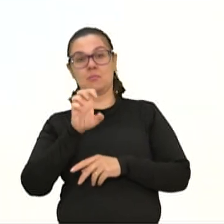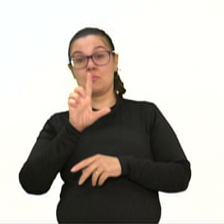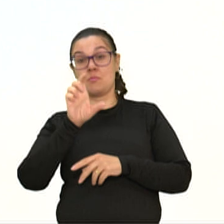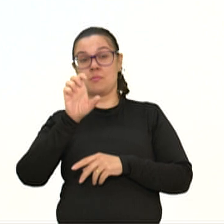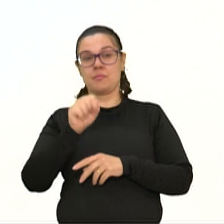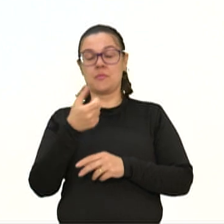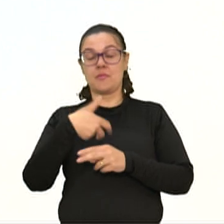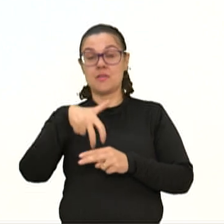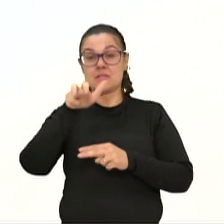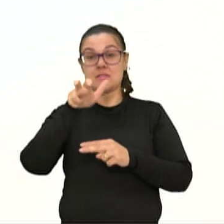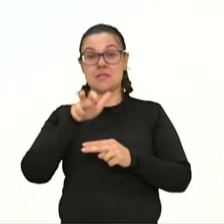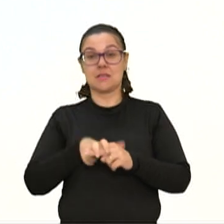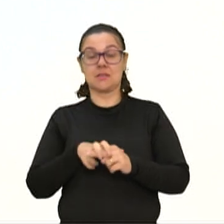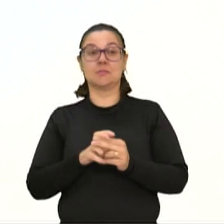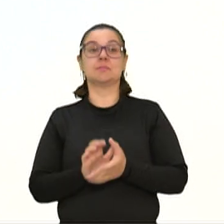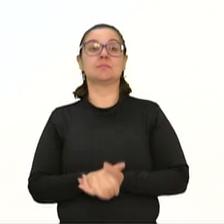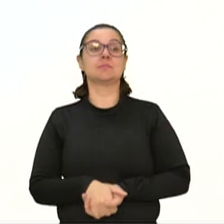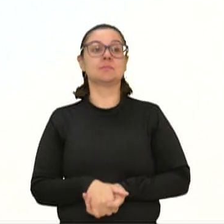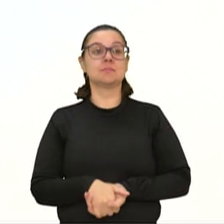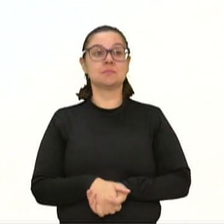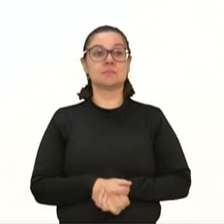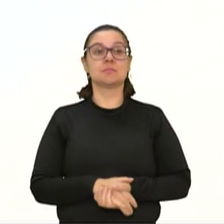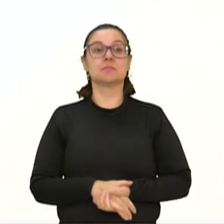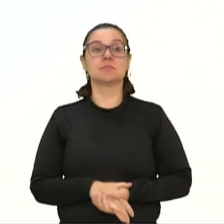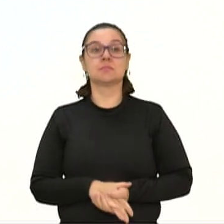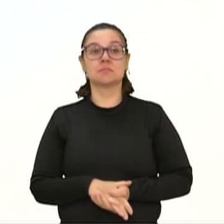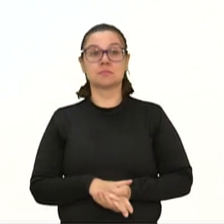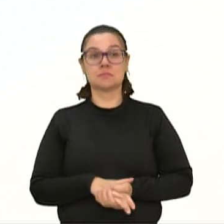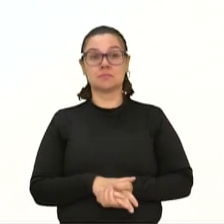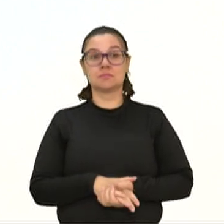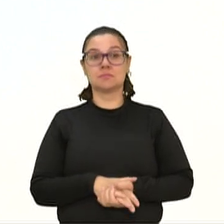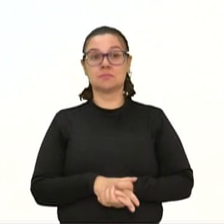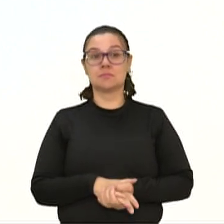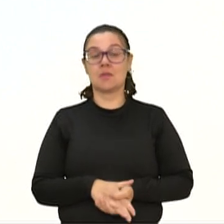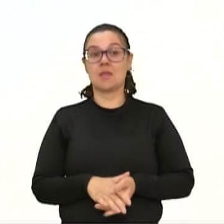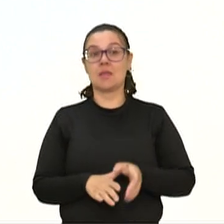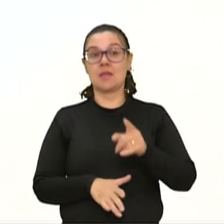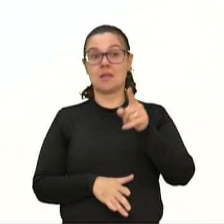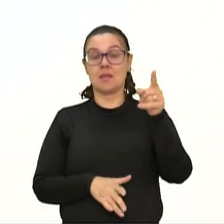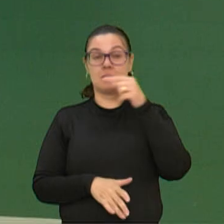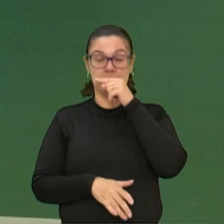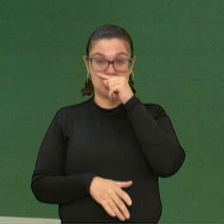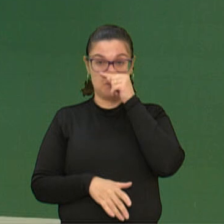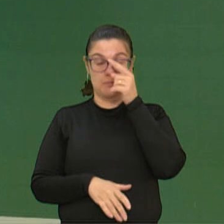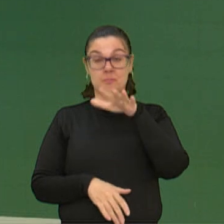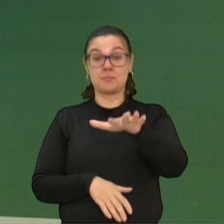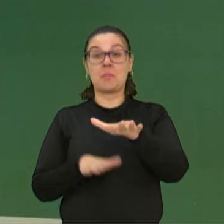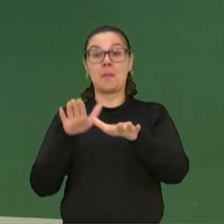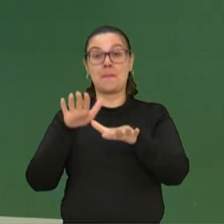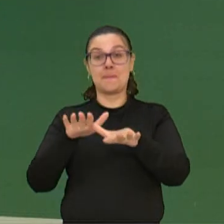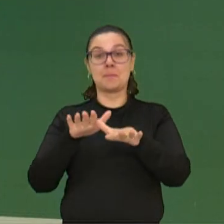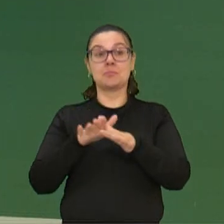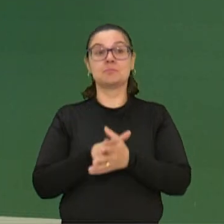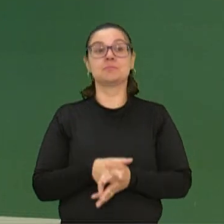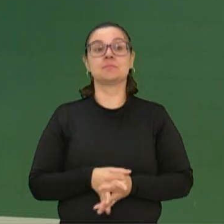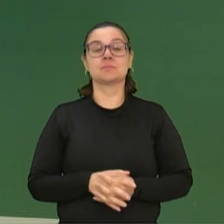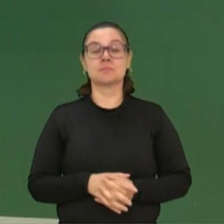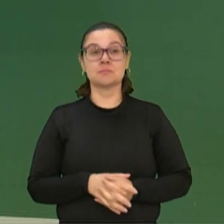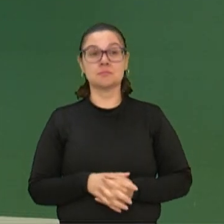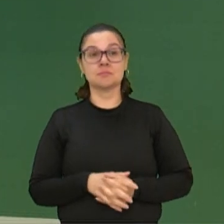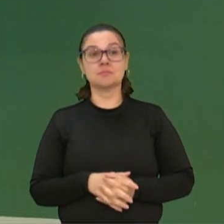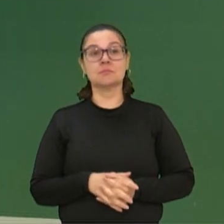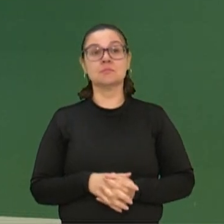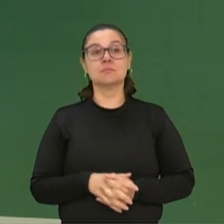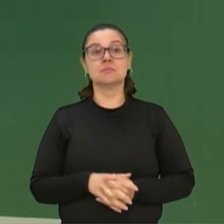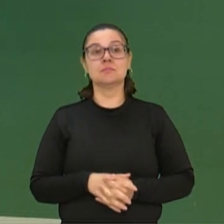vai sentar e você faz um movimento de alongamento, levando as suas mãos aqui e é medido